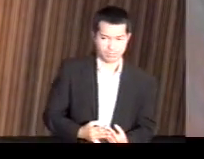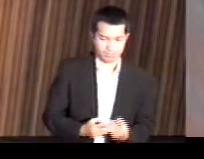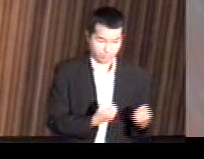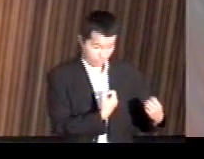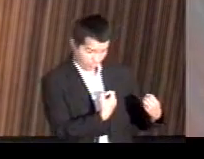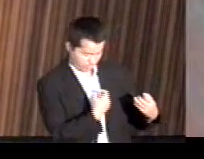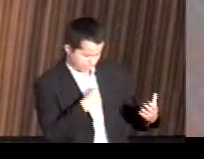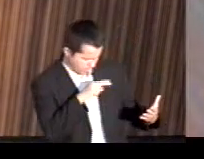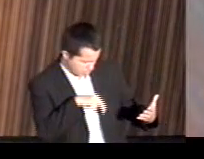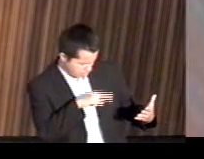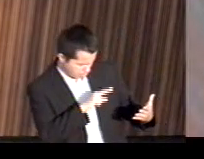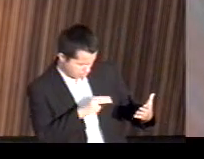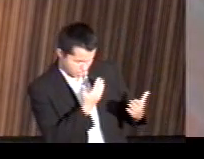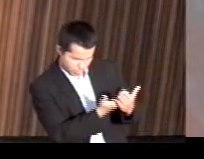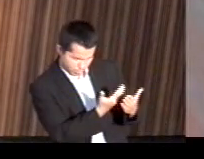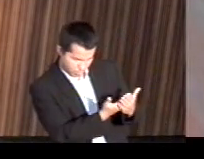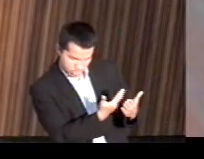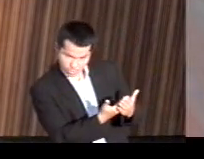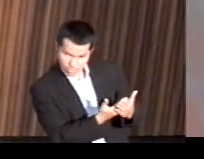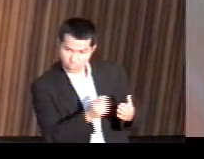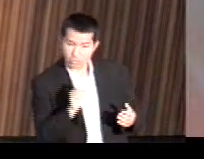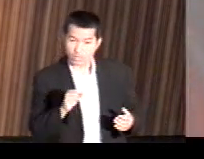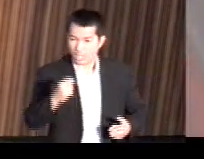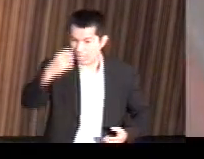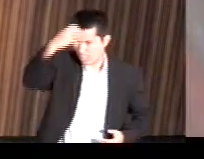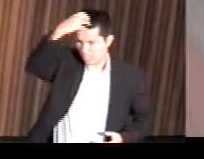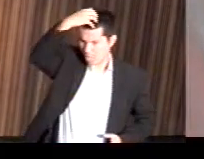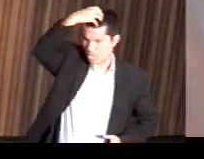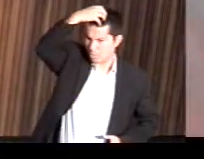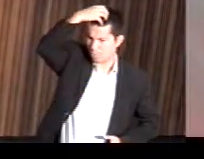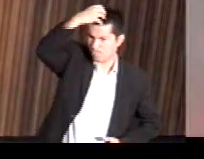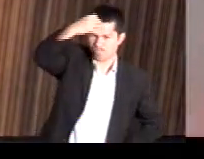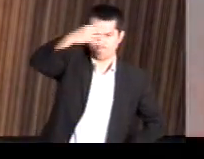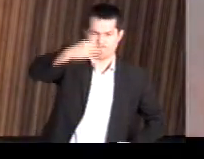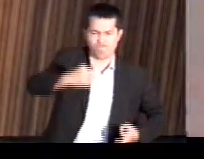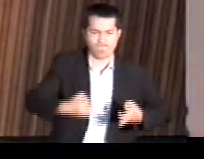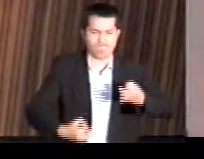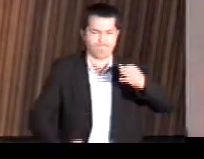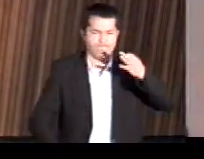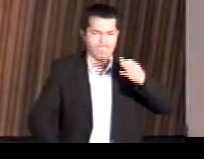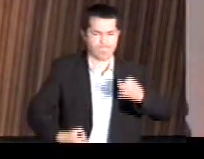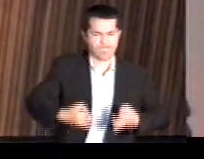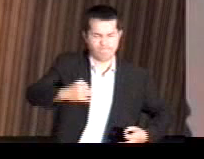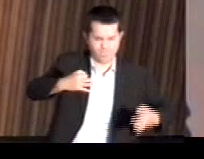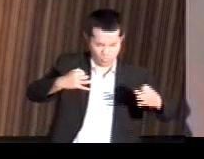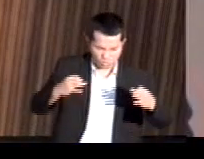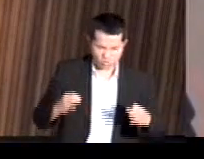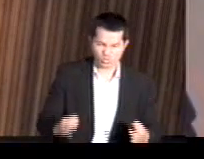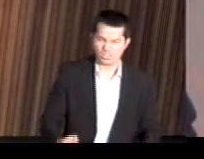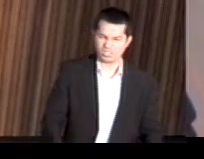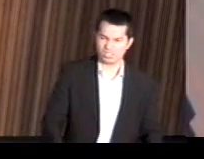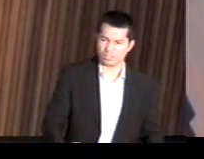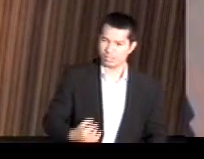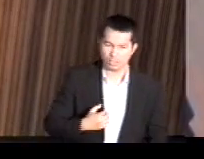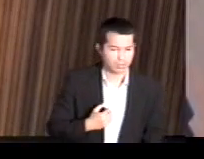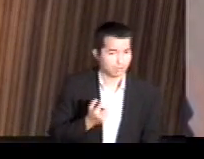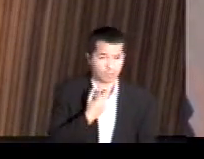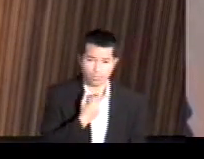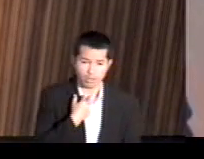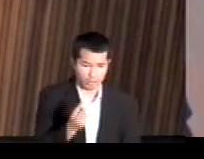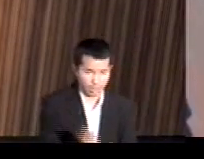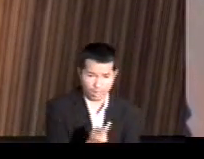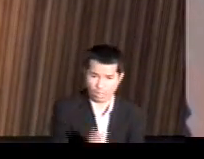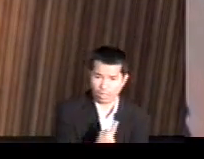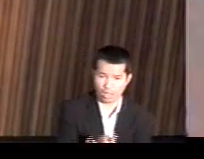nem compactuar com a injustiça. Está entendendo? Eu não consigo viver